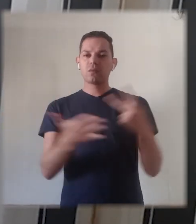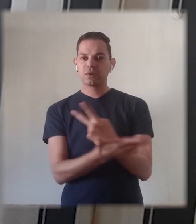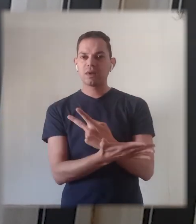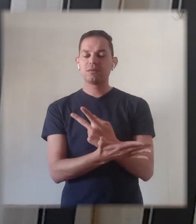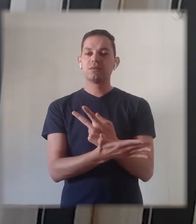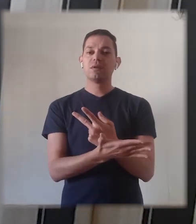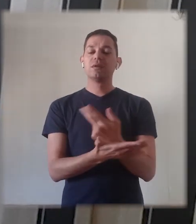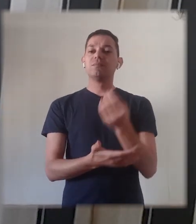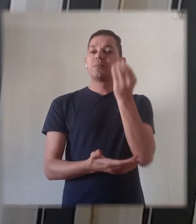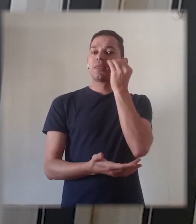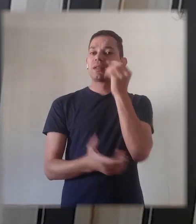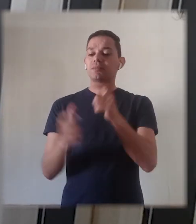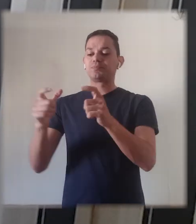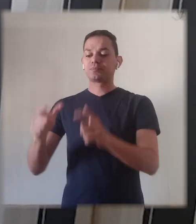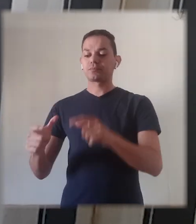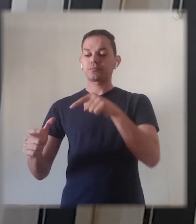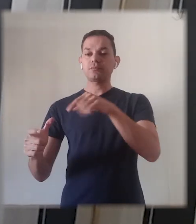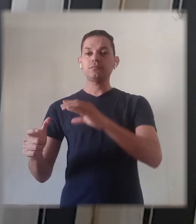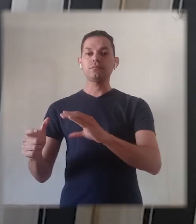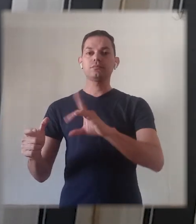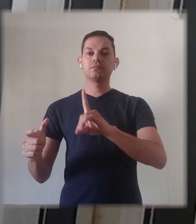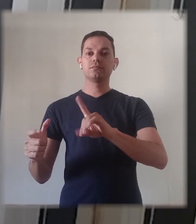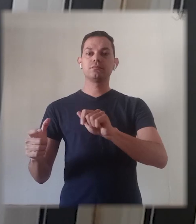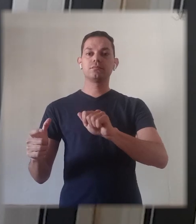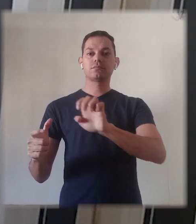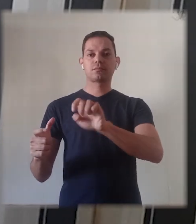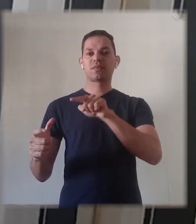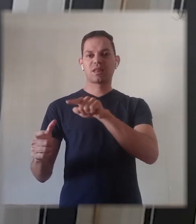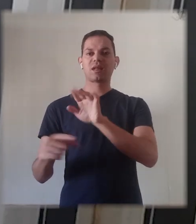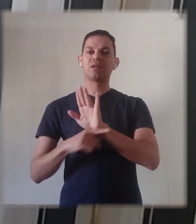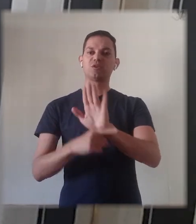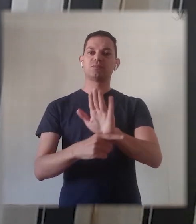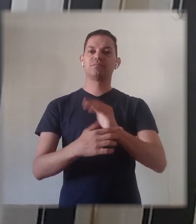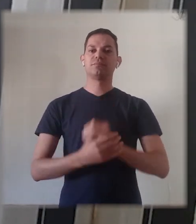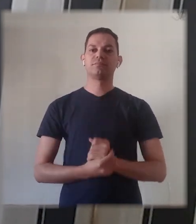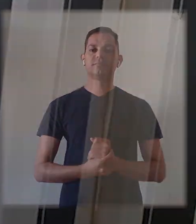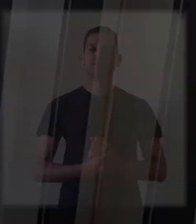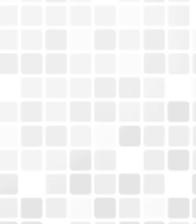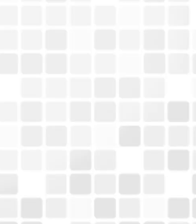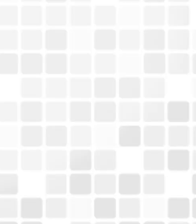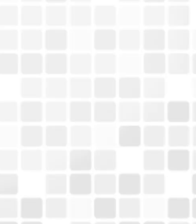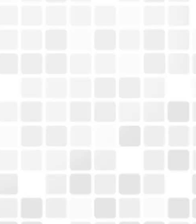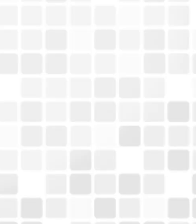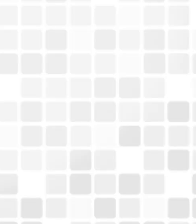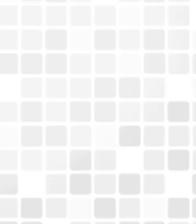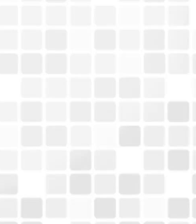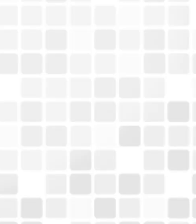vão transcender essa situação, buscar na SEDAI essa figura, né, de referência.